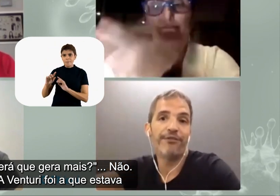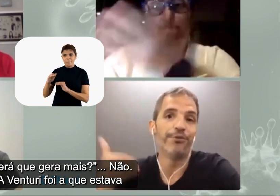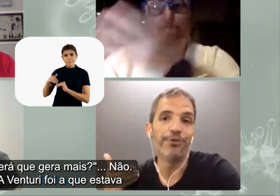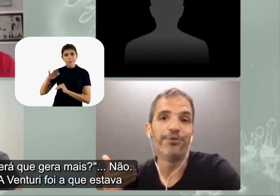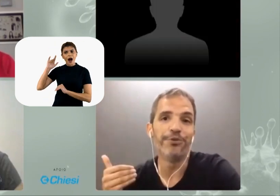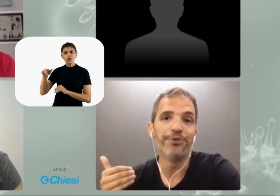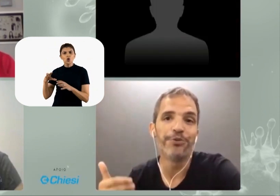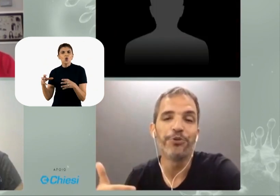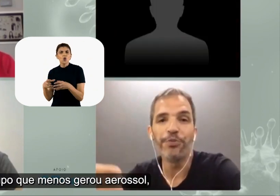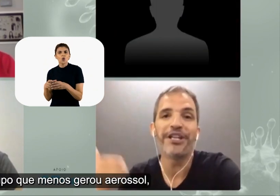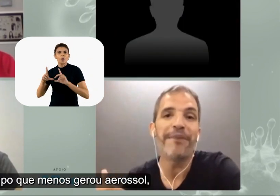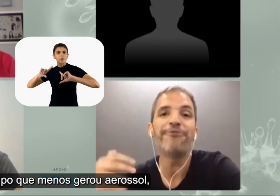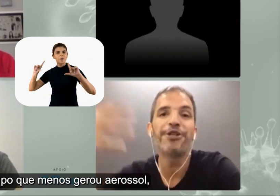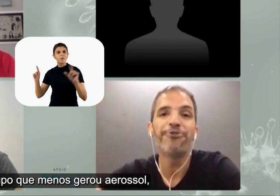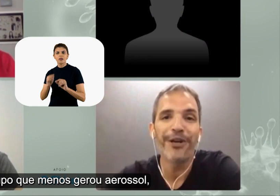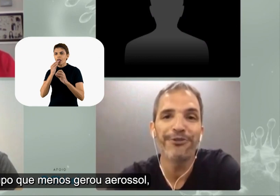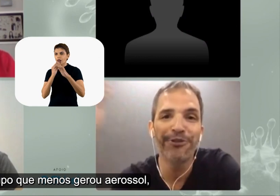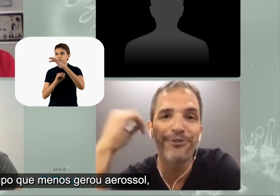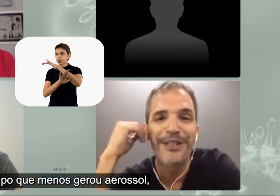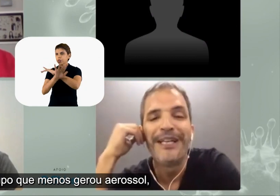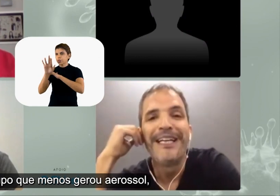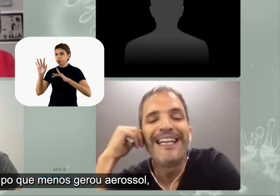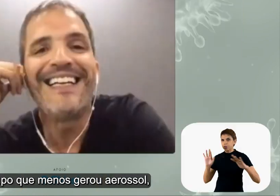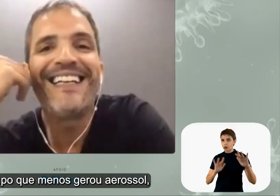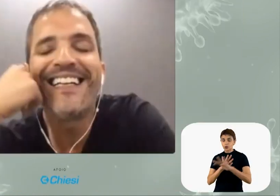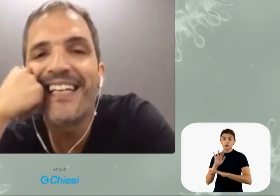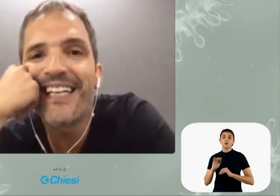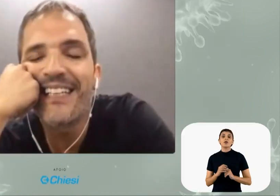estava no grupo de que menos gerou aerossol, né?